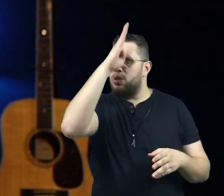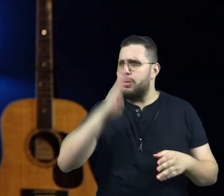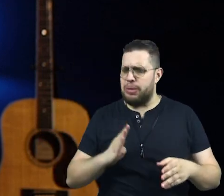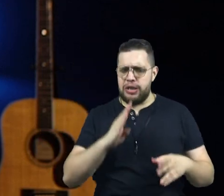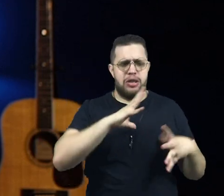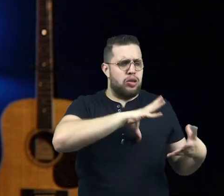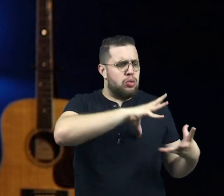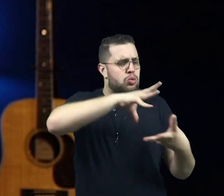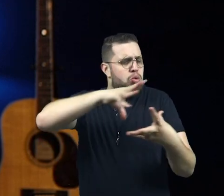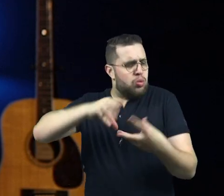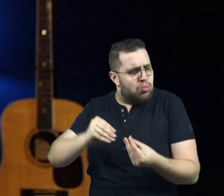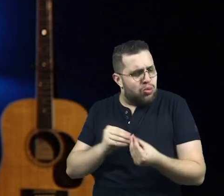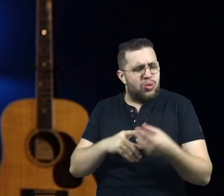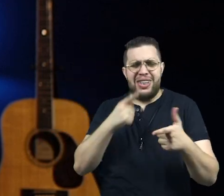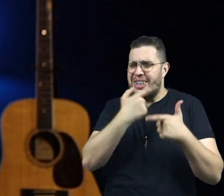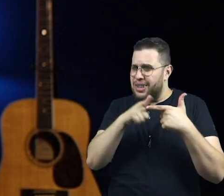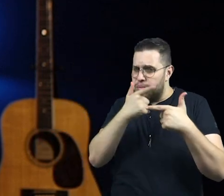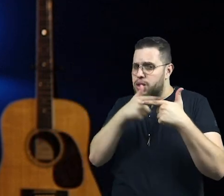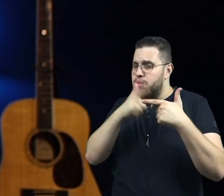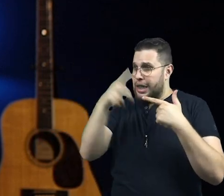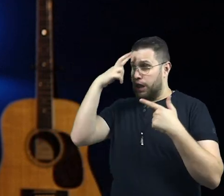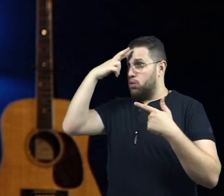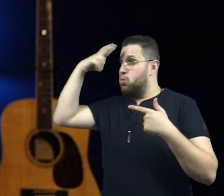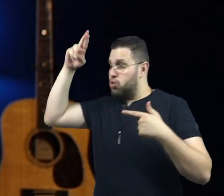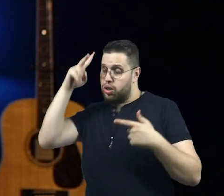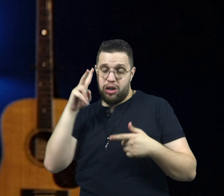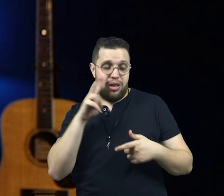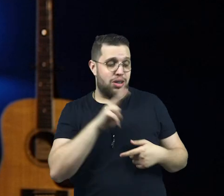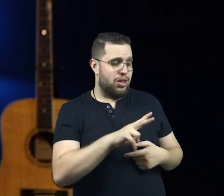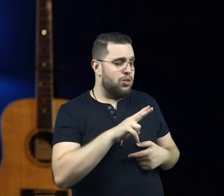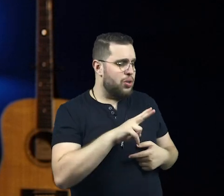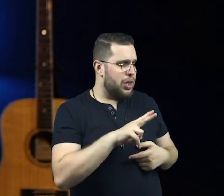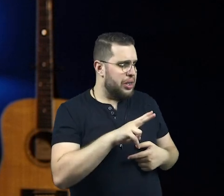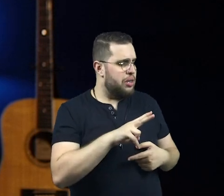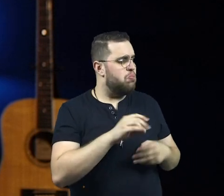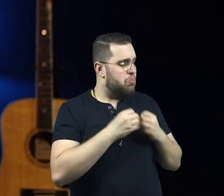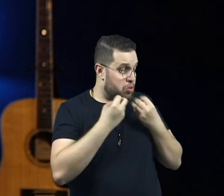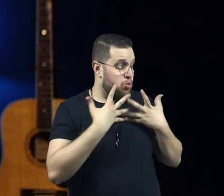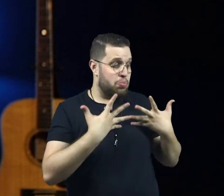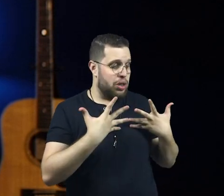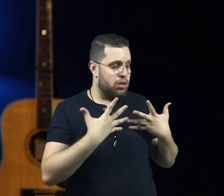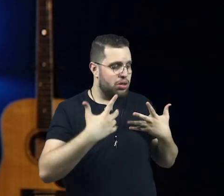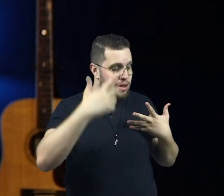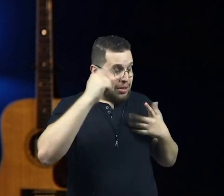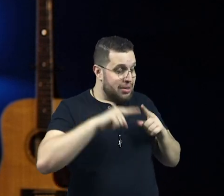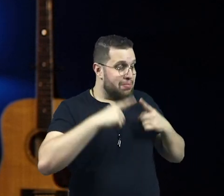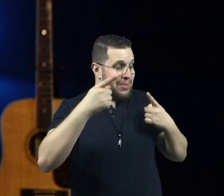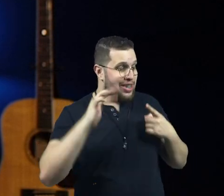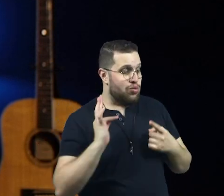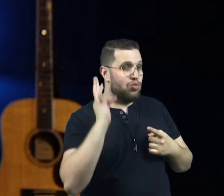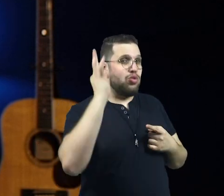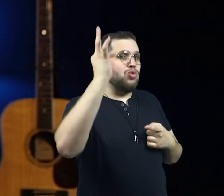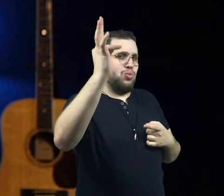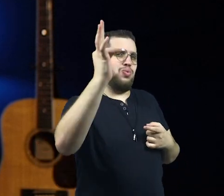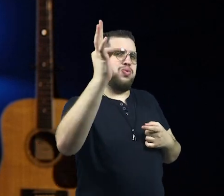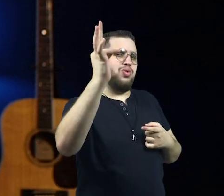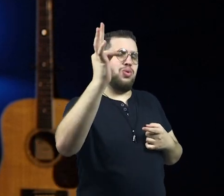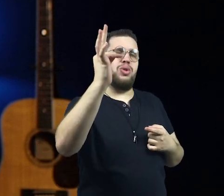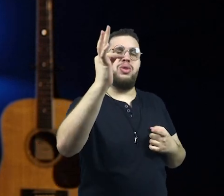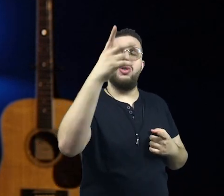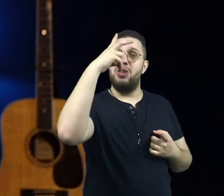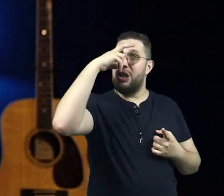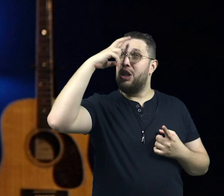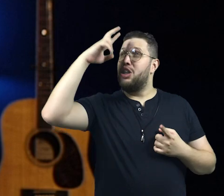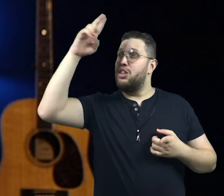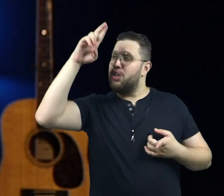passando, é algo que Deus permitiu, mas Deus está extraindo algo maravilhoso disso. Creia na sua vida